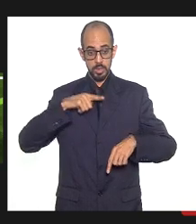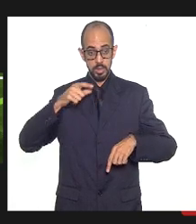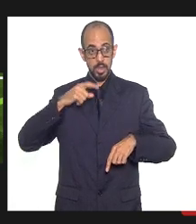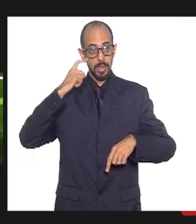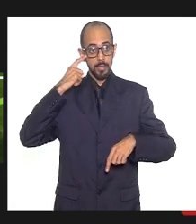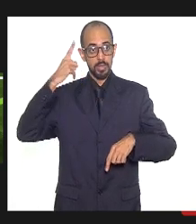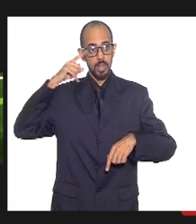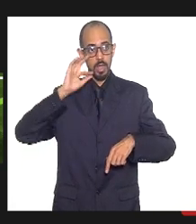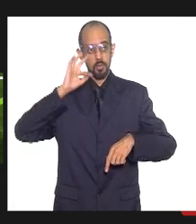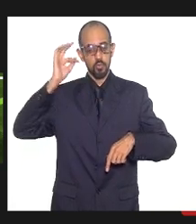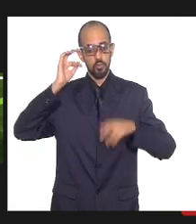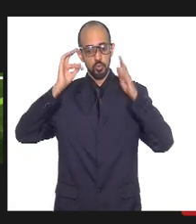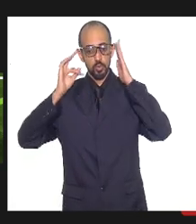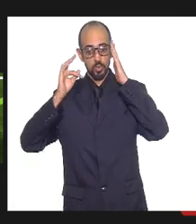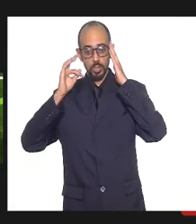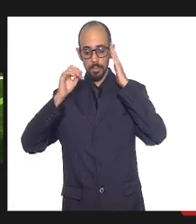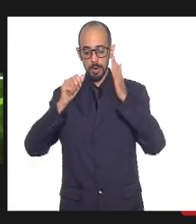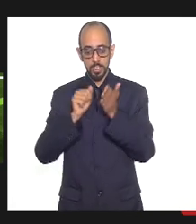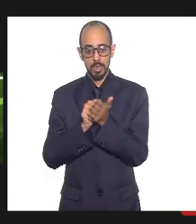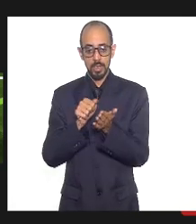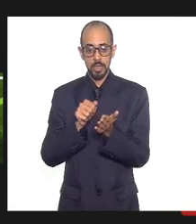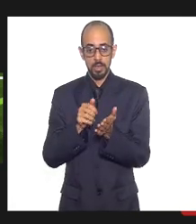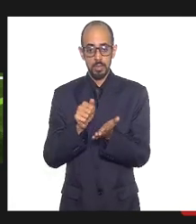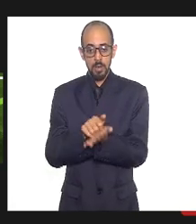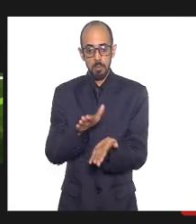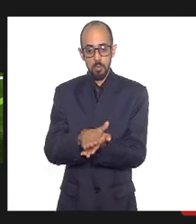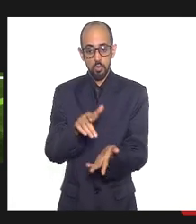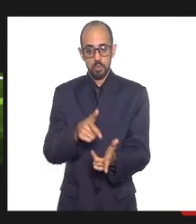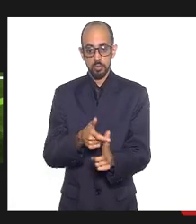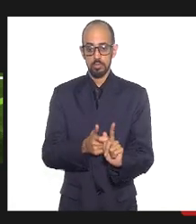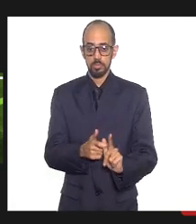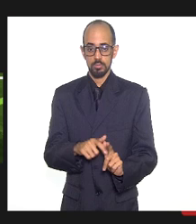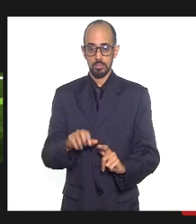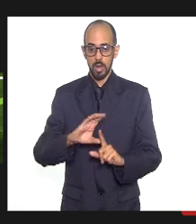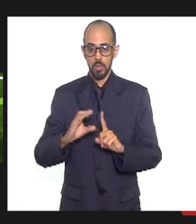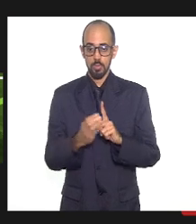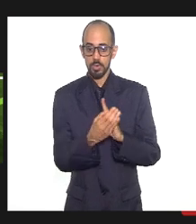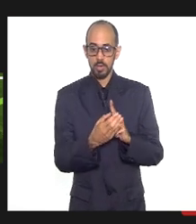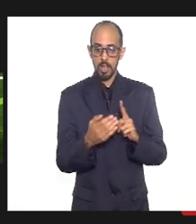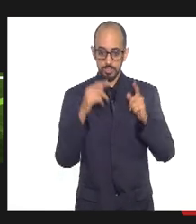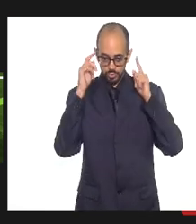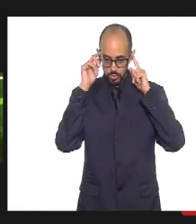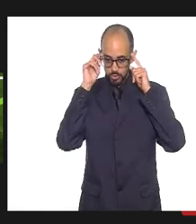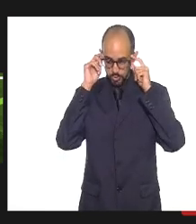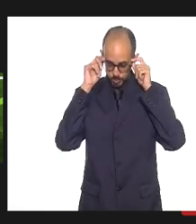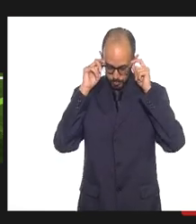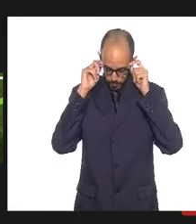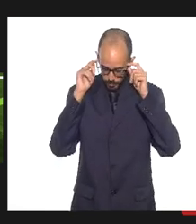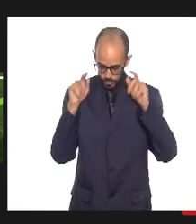da punição daquela comunidade, né? O próprio início